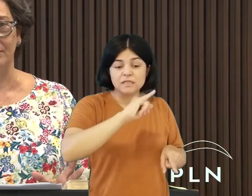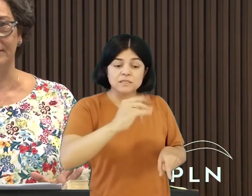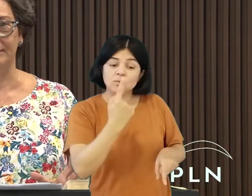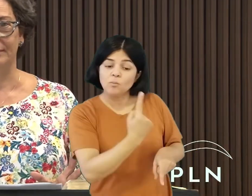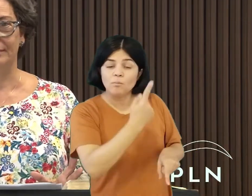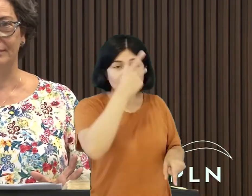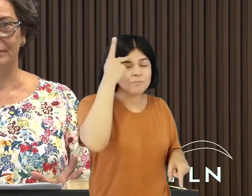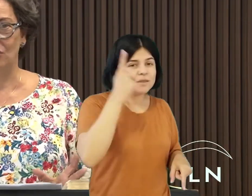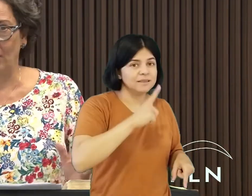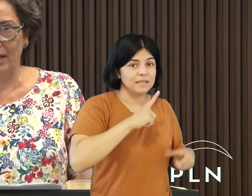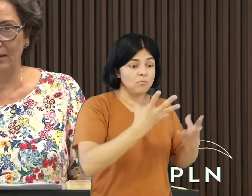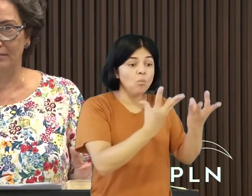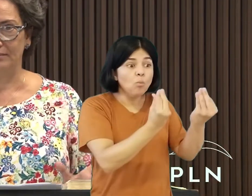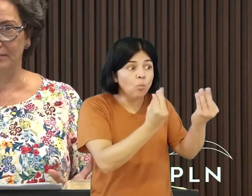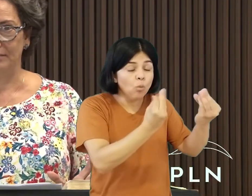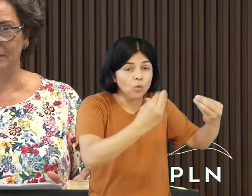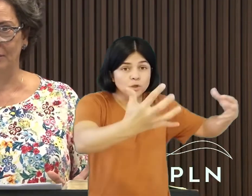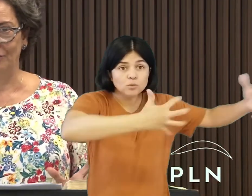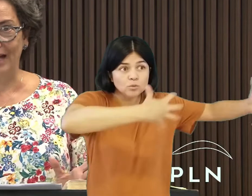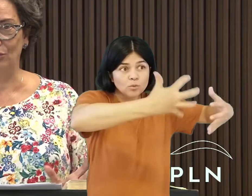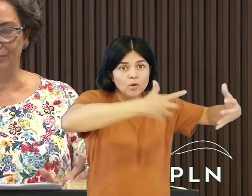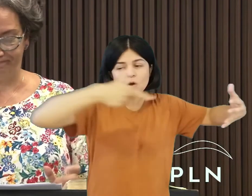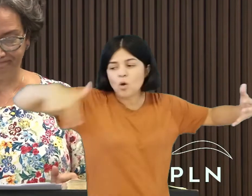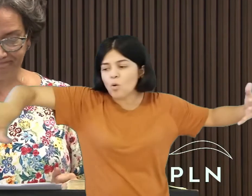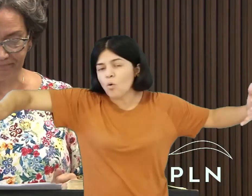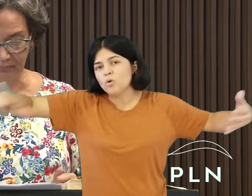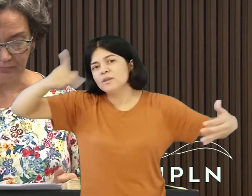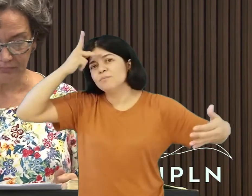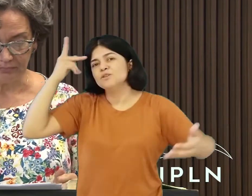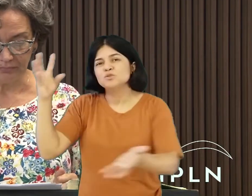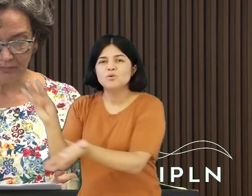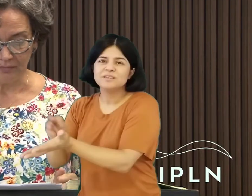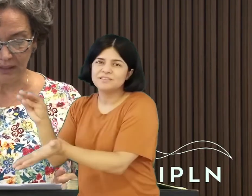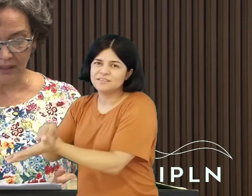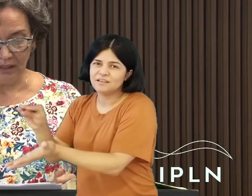pouco. Isso é fato.